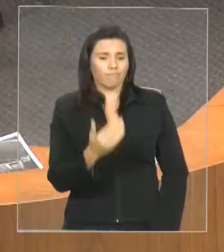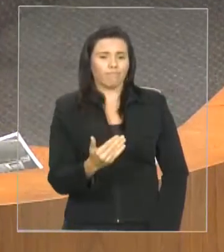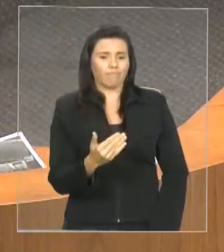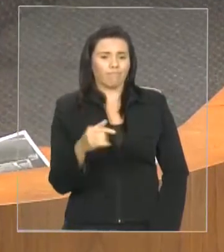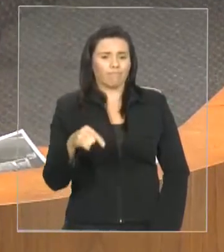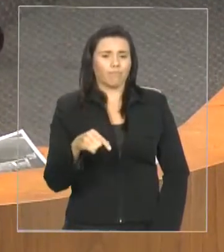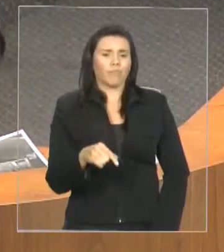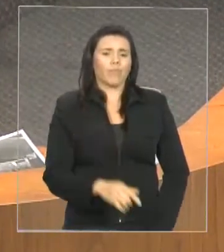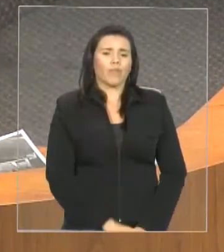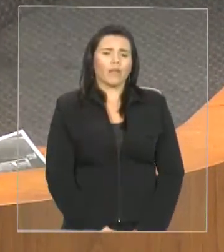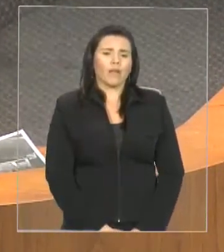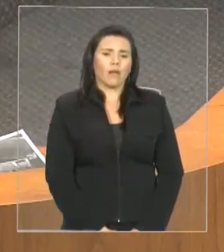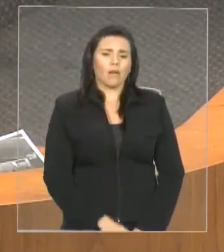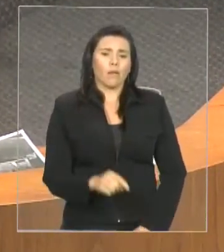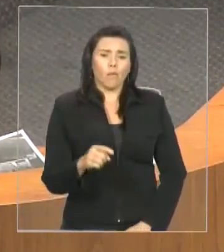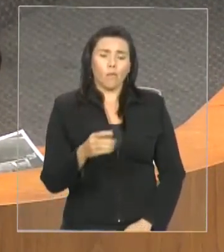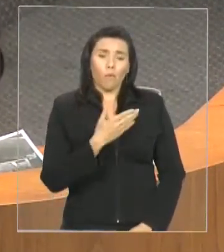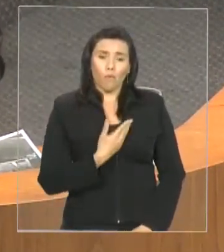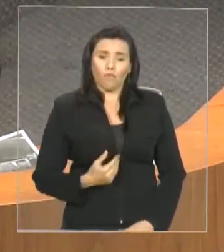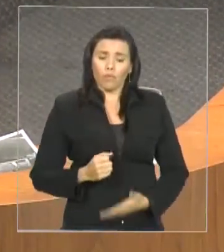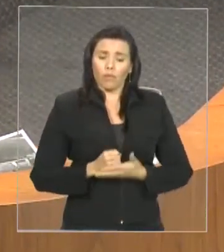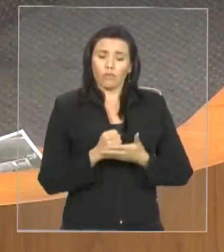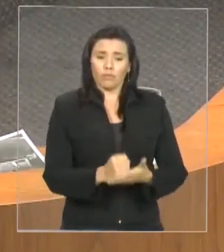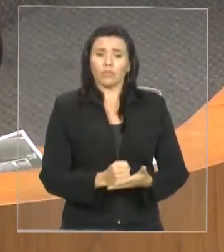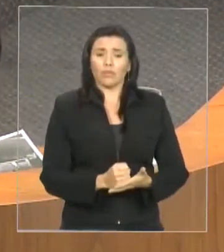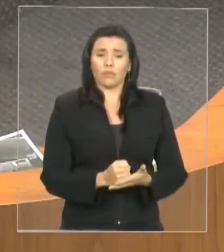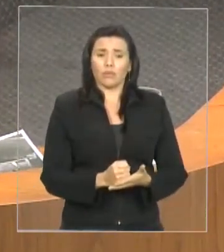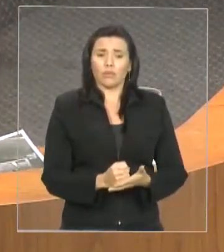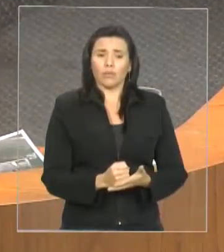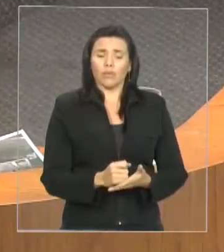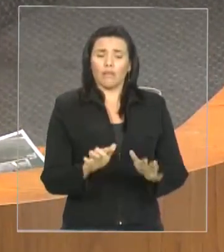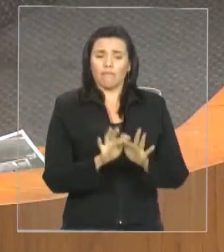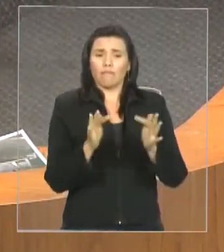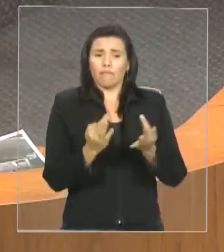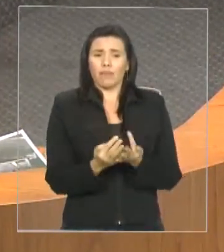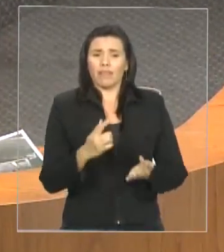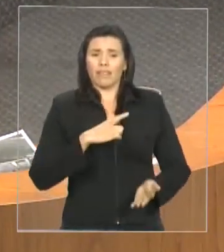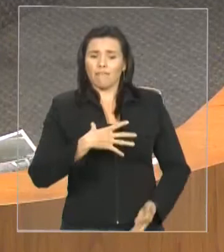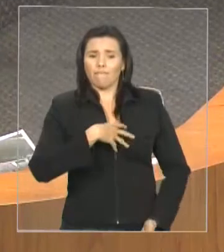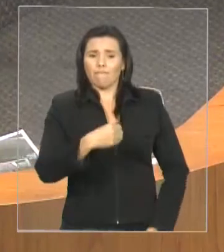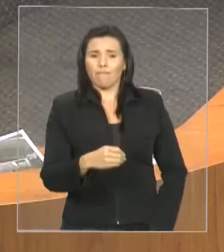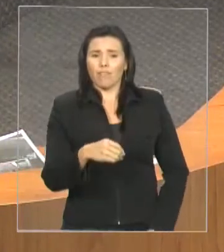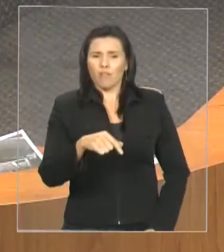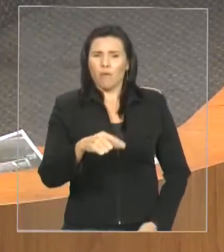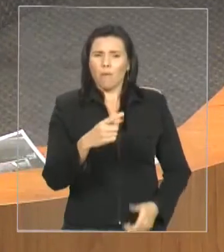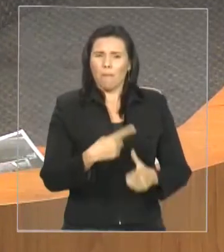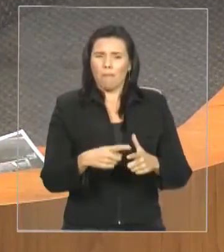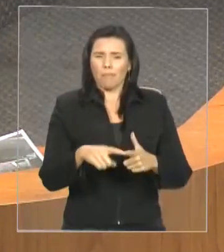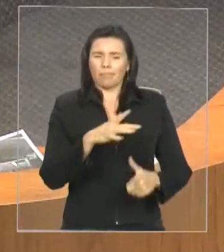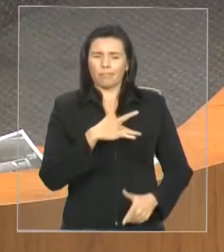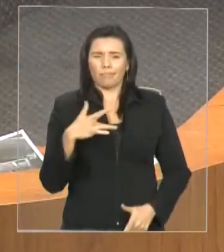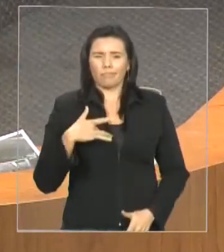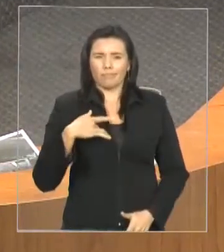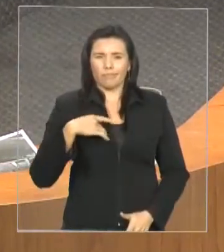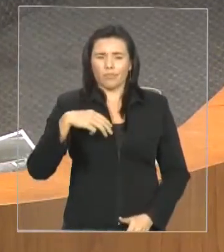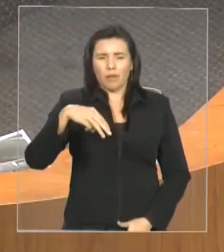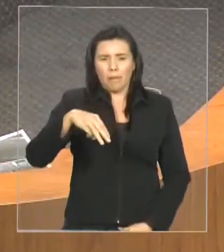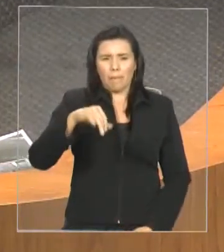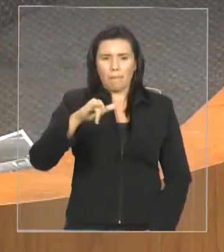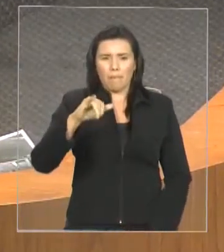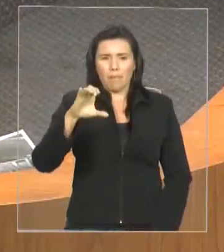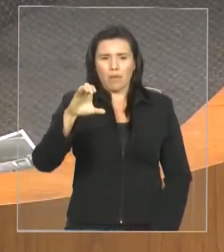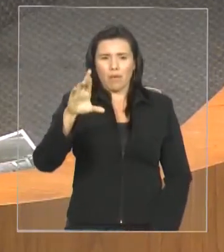microcefalia no estado do Maranhão. Em 2015, em 2016. Então, o deputado Wellington